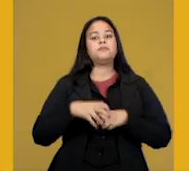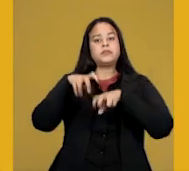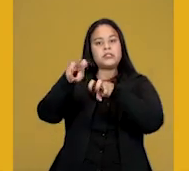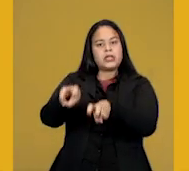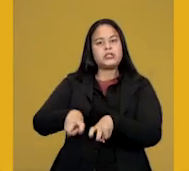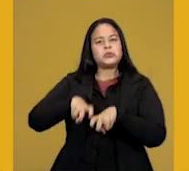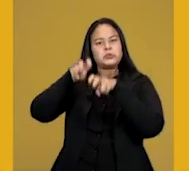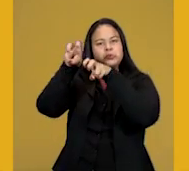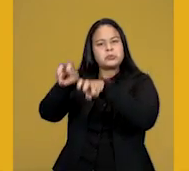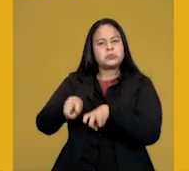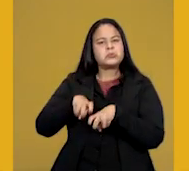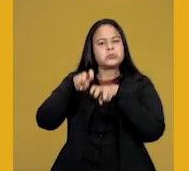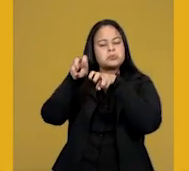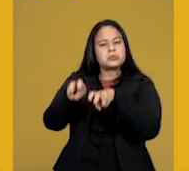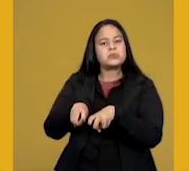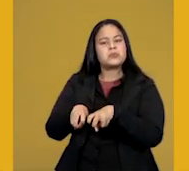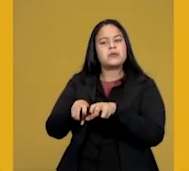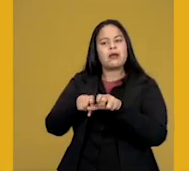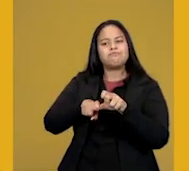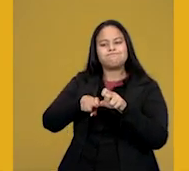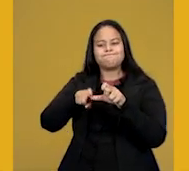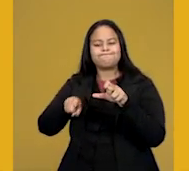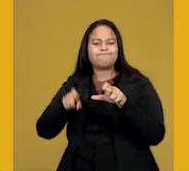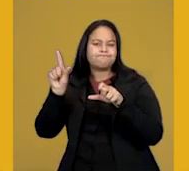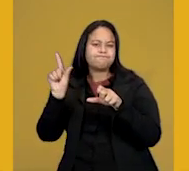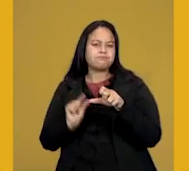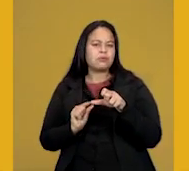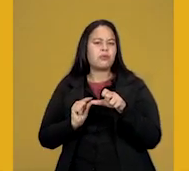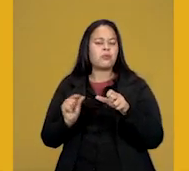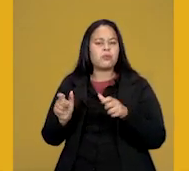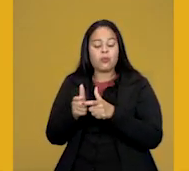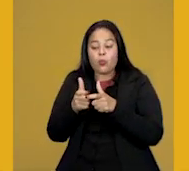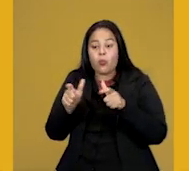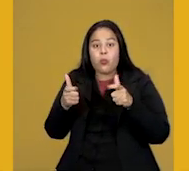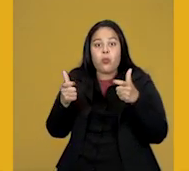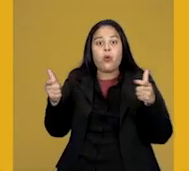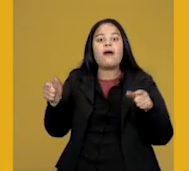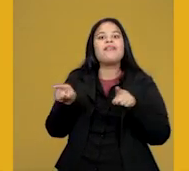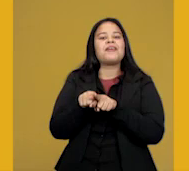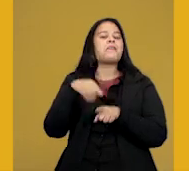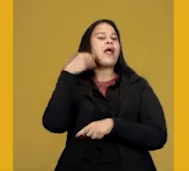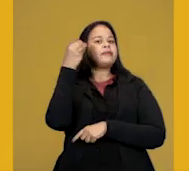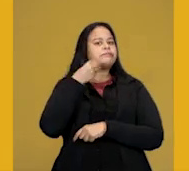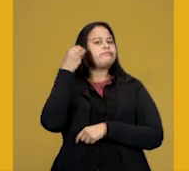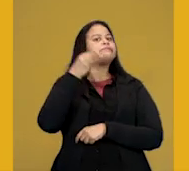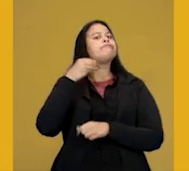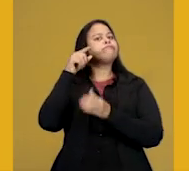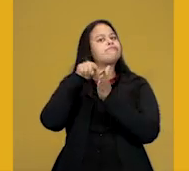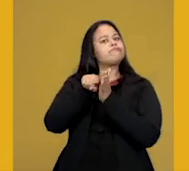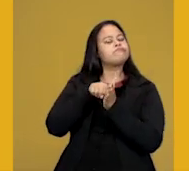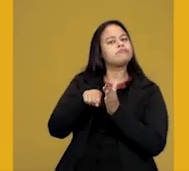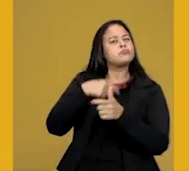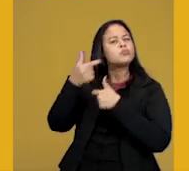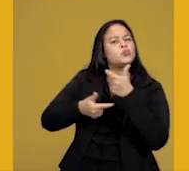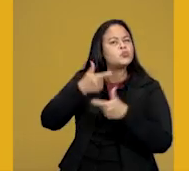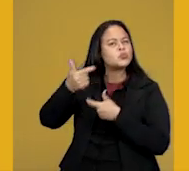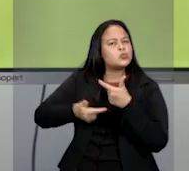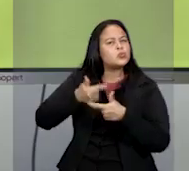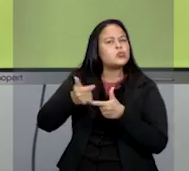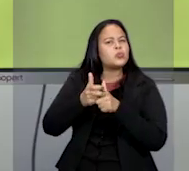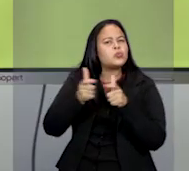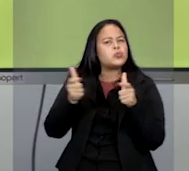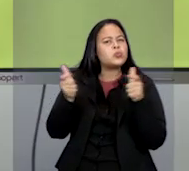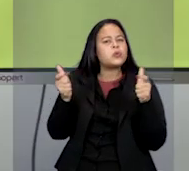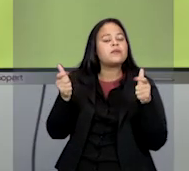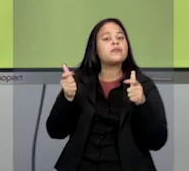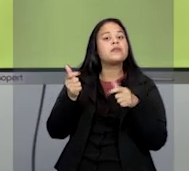dos ciclos naturais, ou seja, expandiu a área cultivada e experimentou um aumento na produtividade. Então, justamente